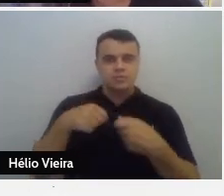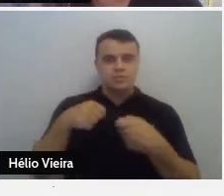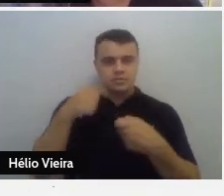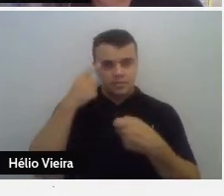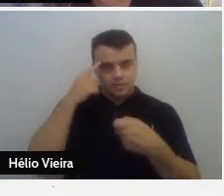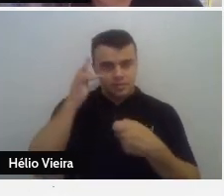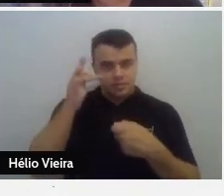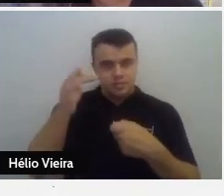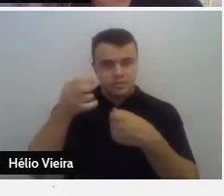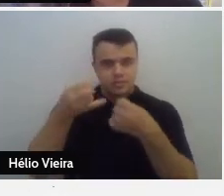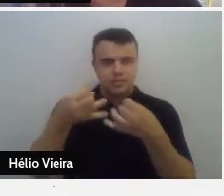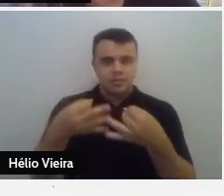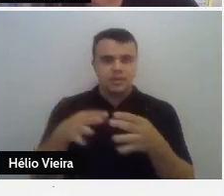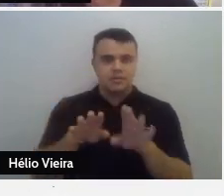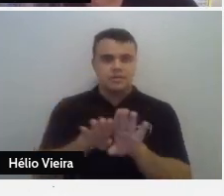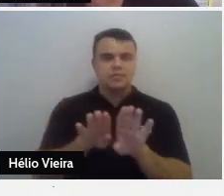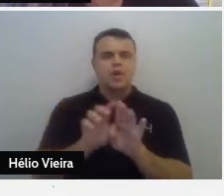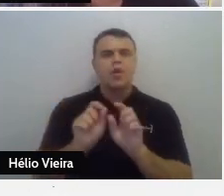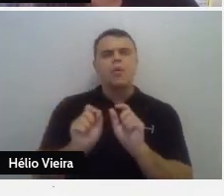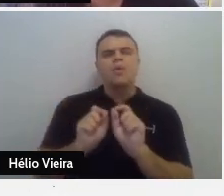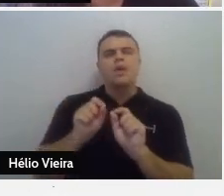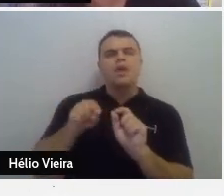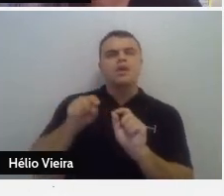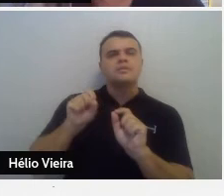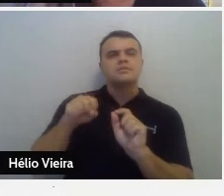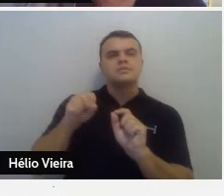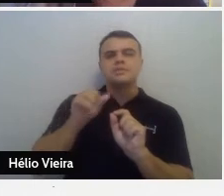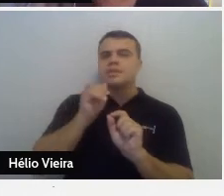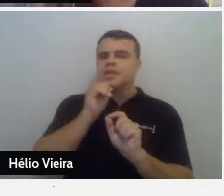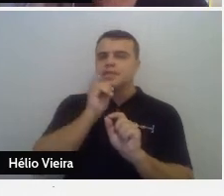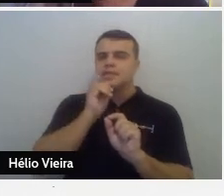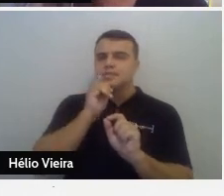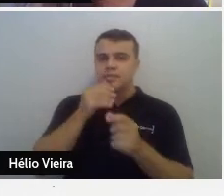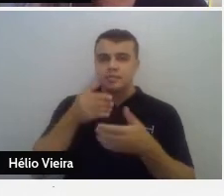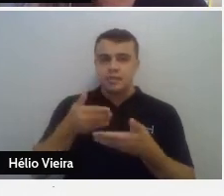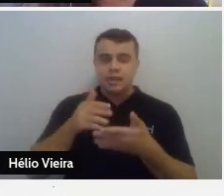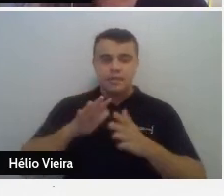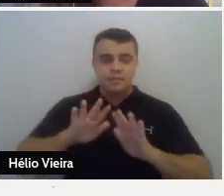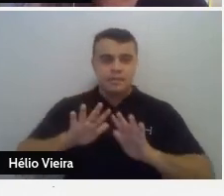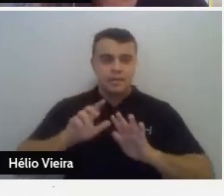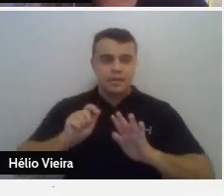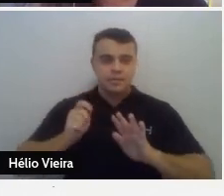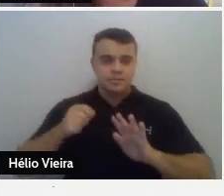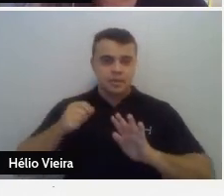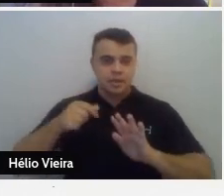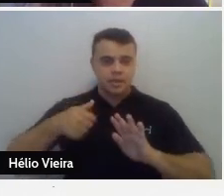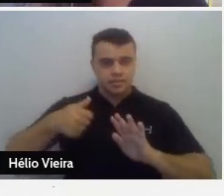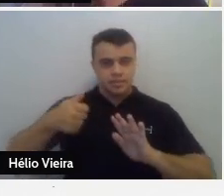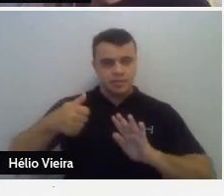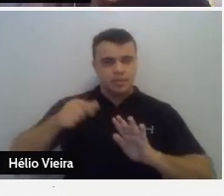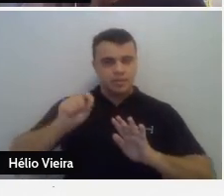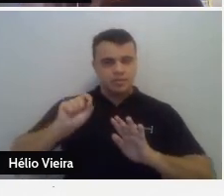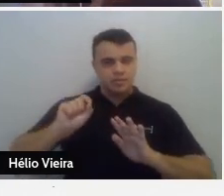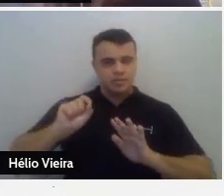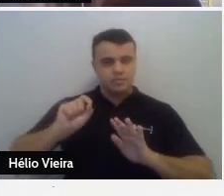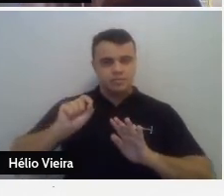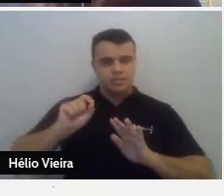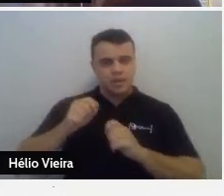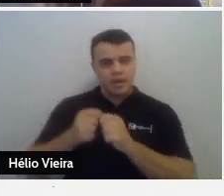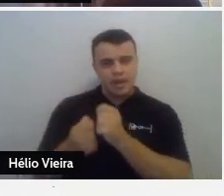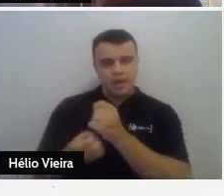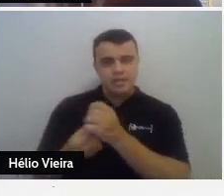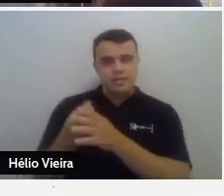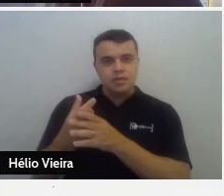vai falar o que seria, né, uma alternativa, mas a princípio seria a criação